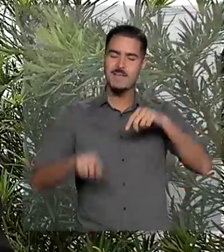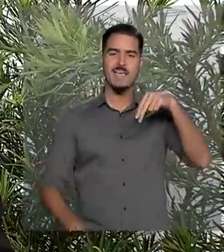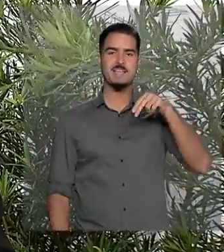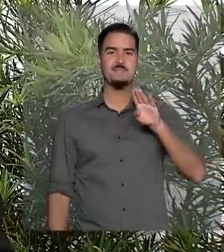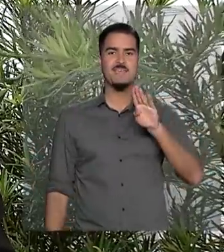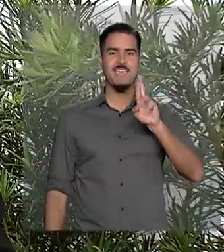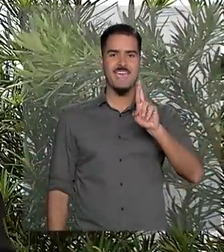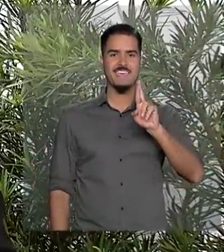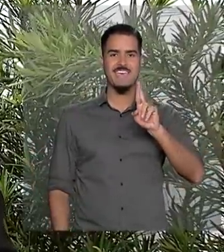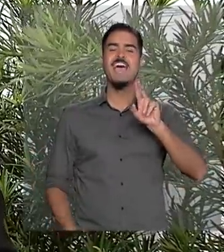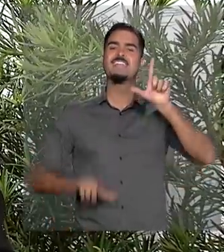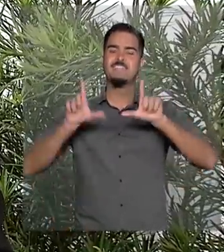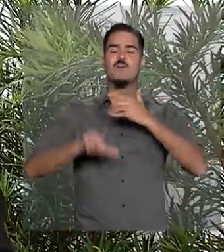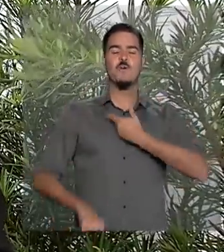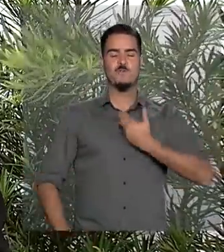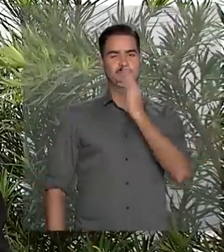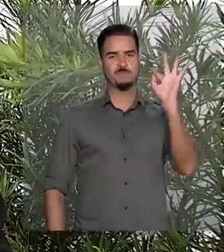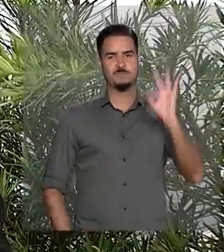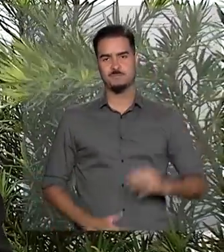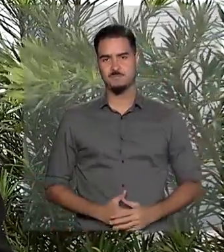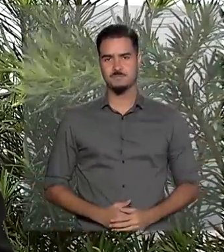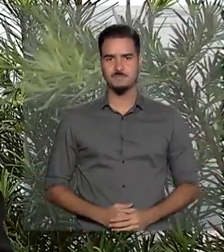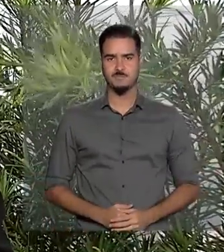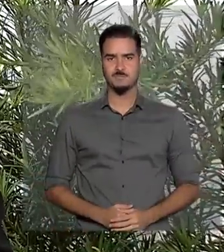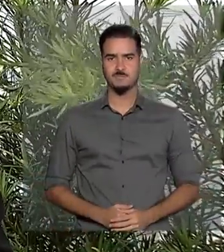NBR, a TV do Governo Federal.